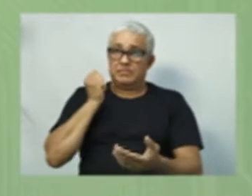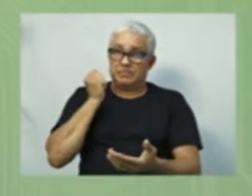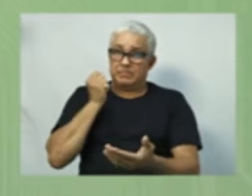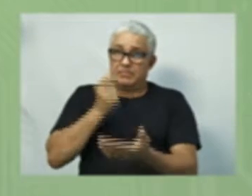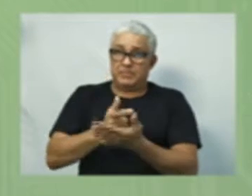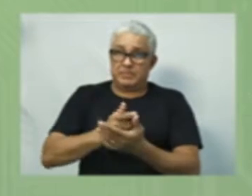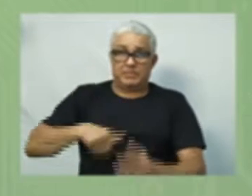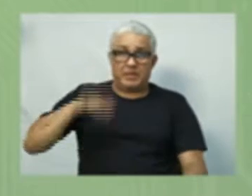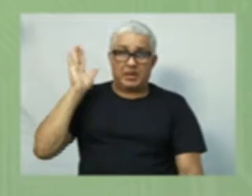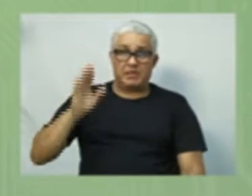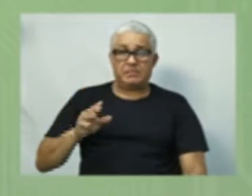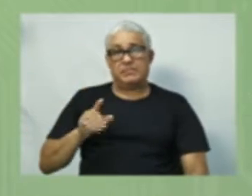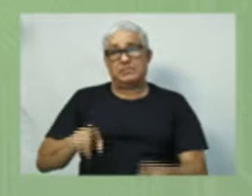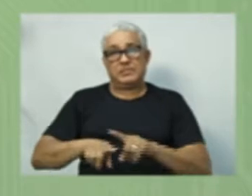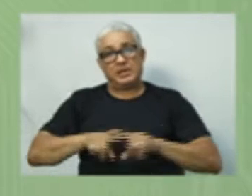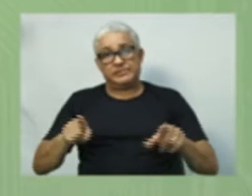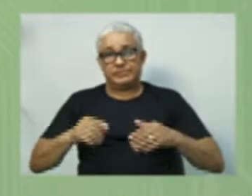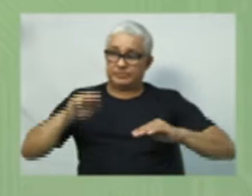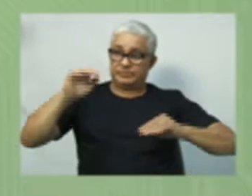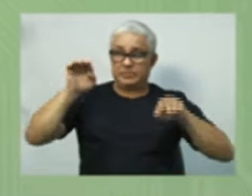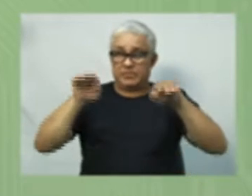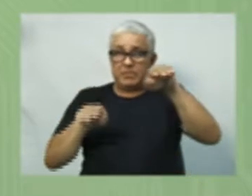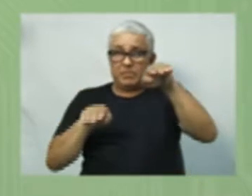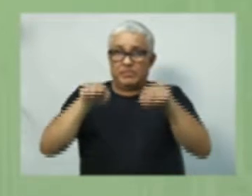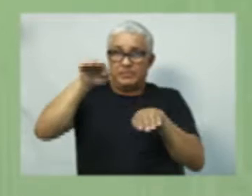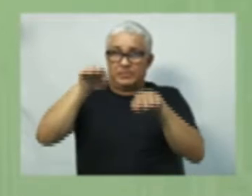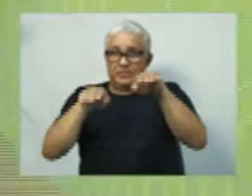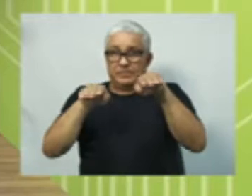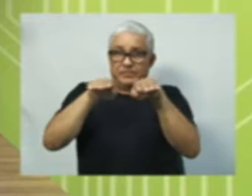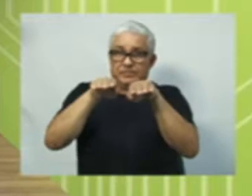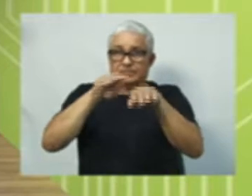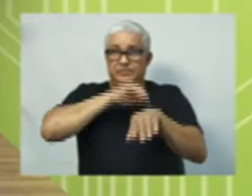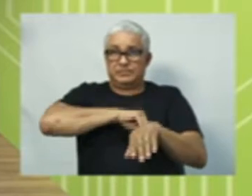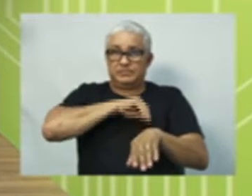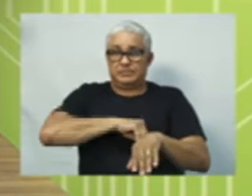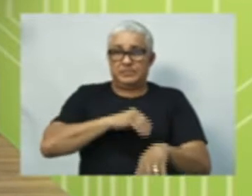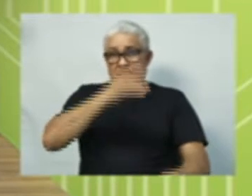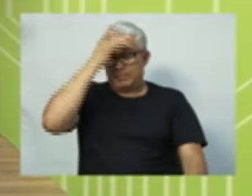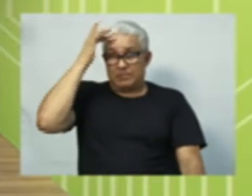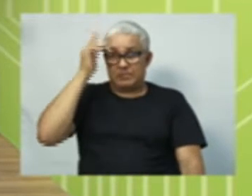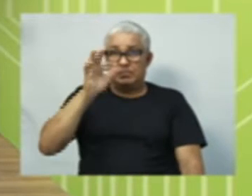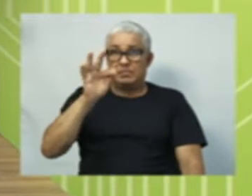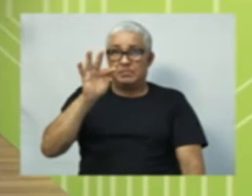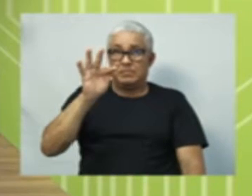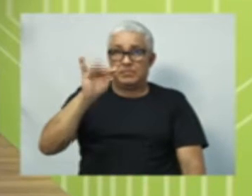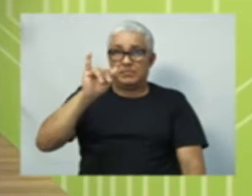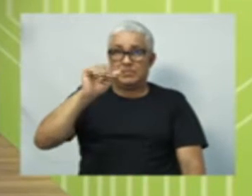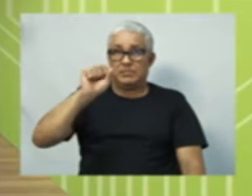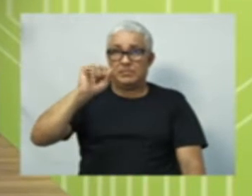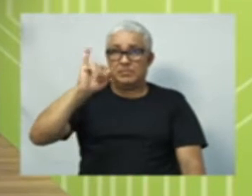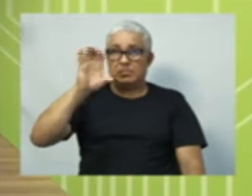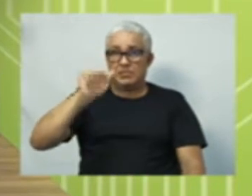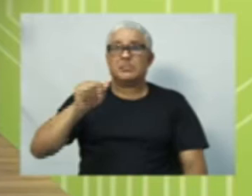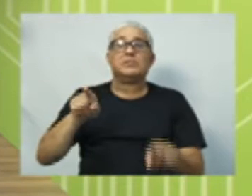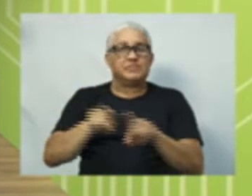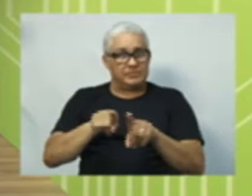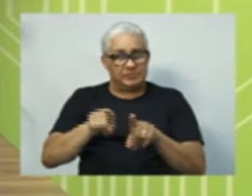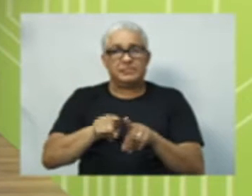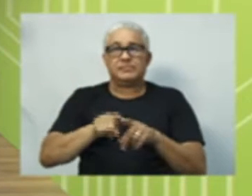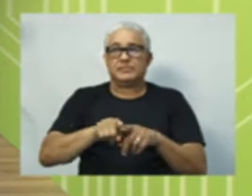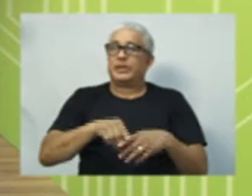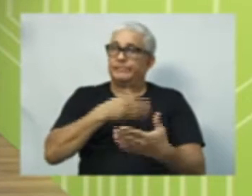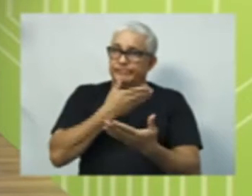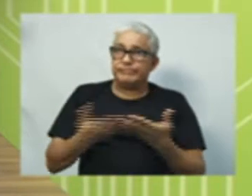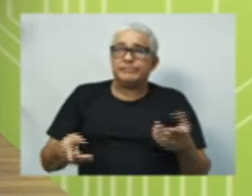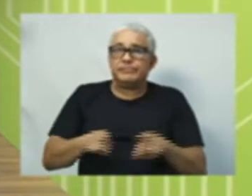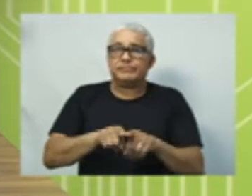Mas proporcionalmente, em relação aos seus salários, acaba que a pessoa física acaba sendo penalizada um pouco mais por